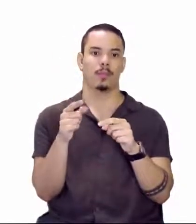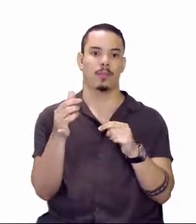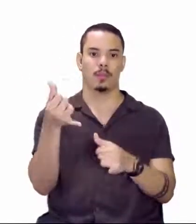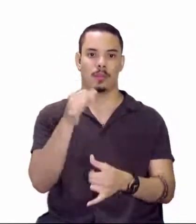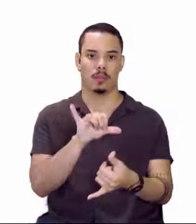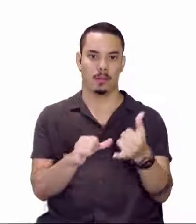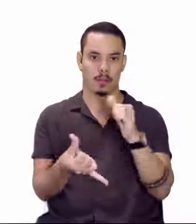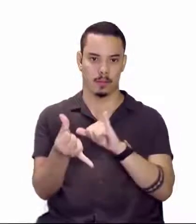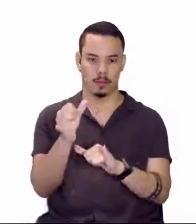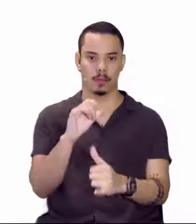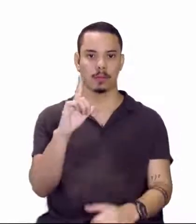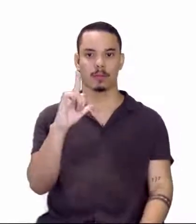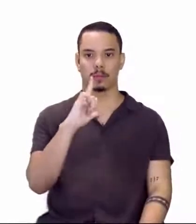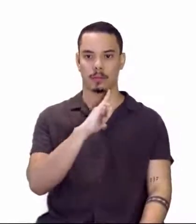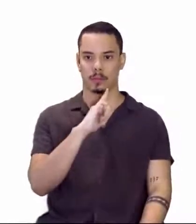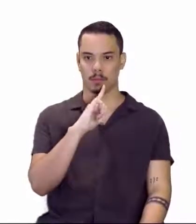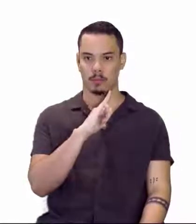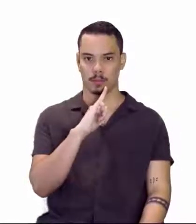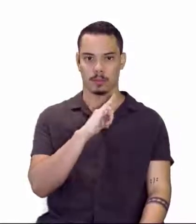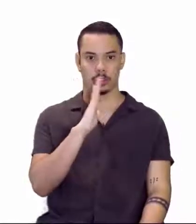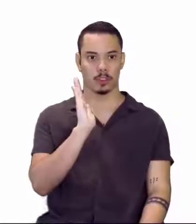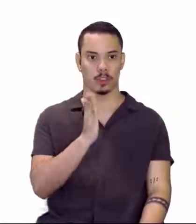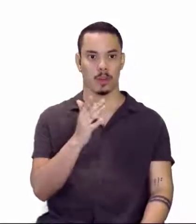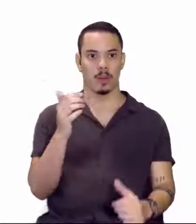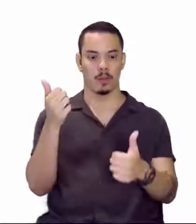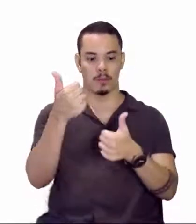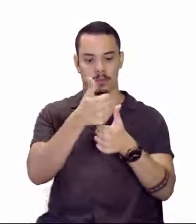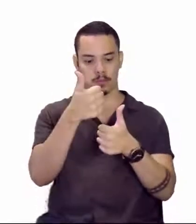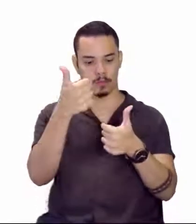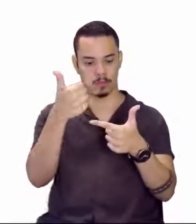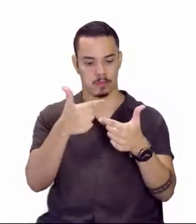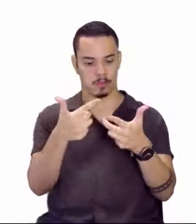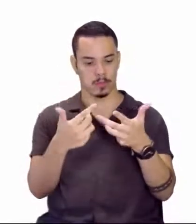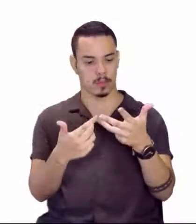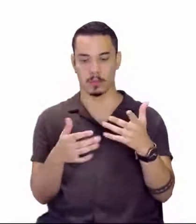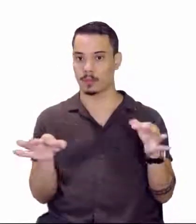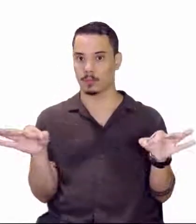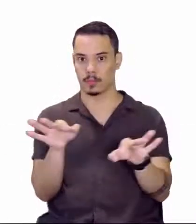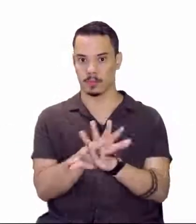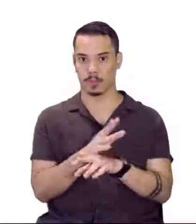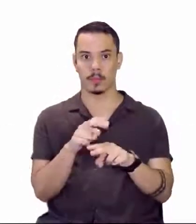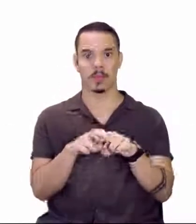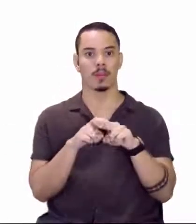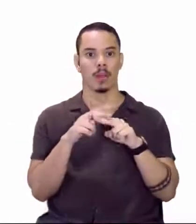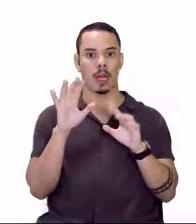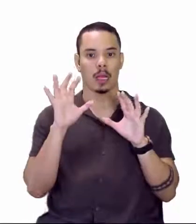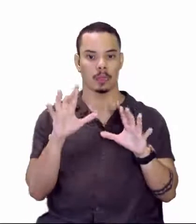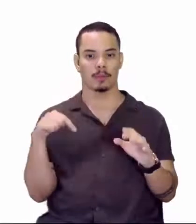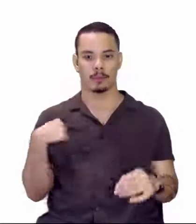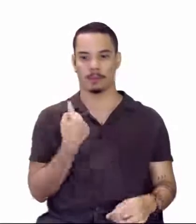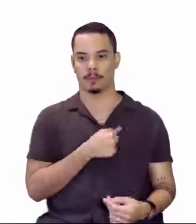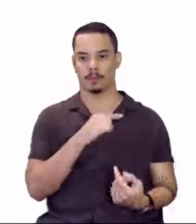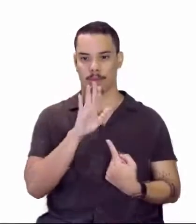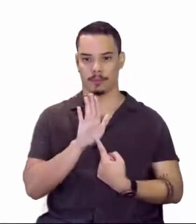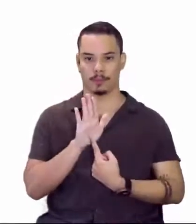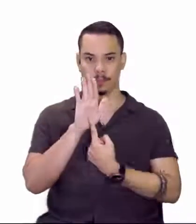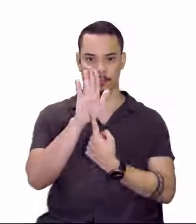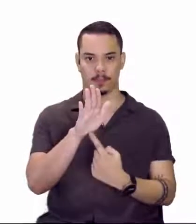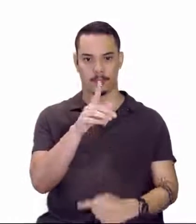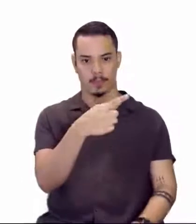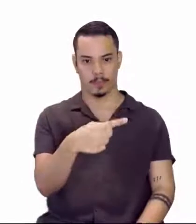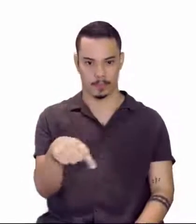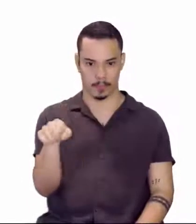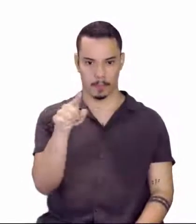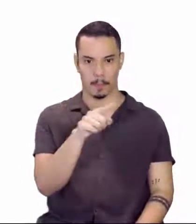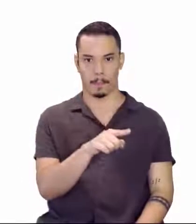elemento químico, ele está no 4º período. Então, é assim que nós queremos expressar para vocês, tá bom?